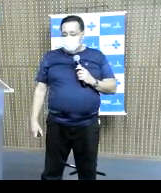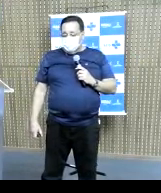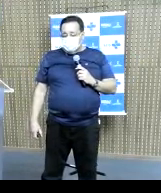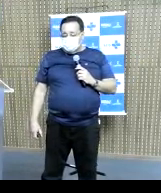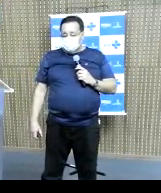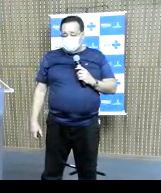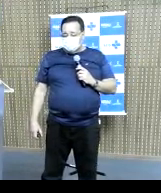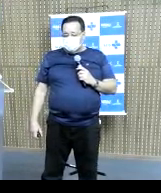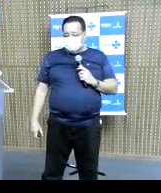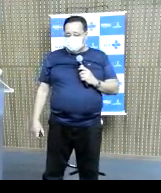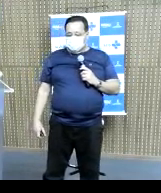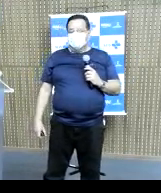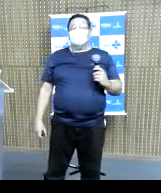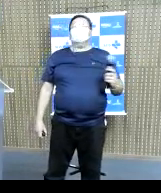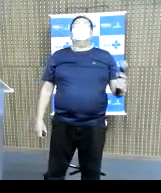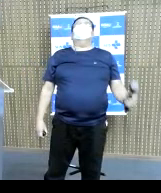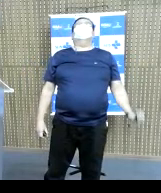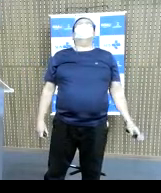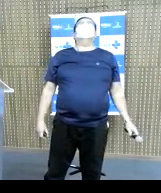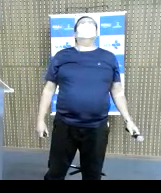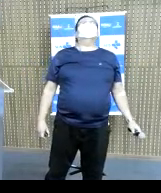agentes comunitários.